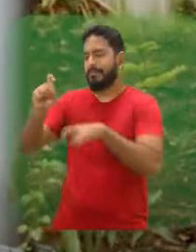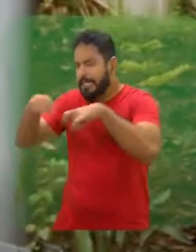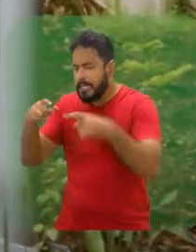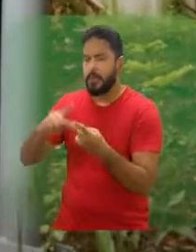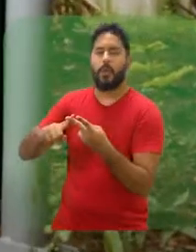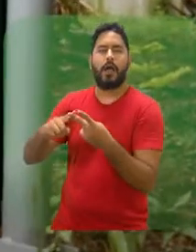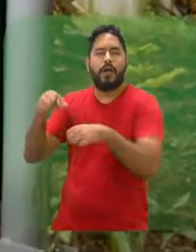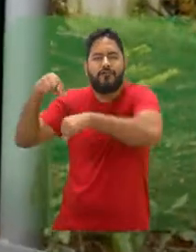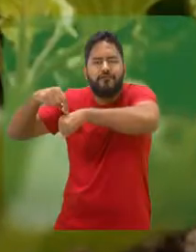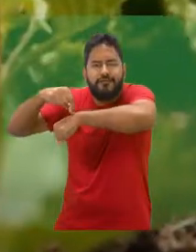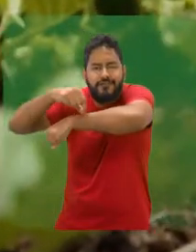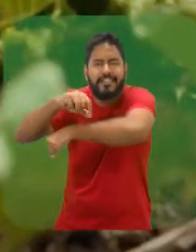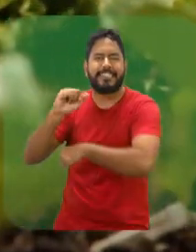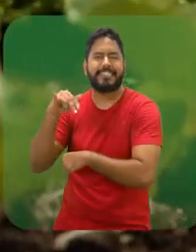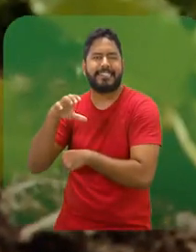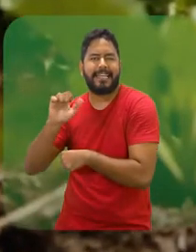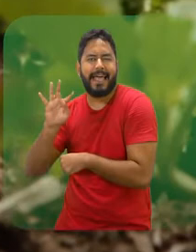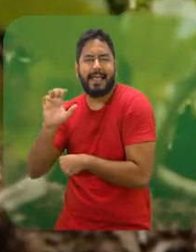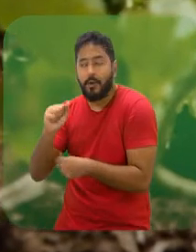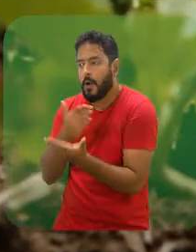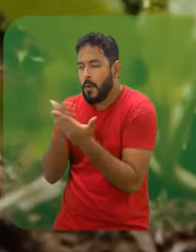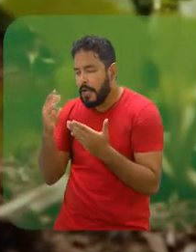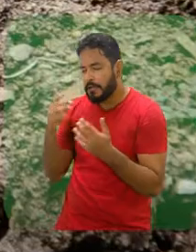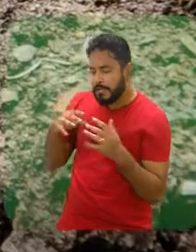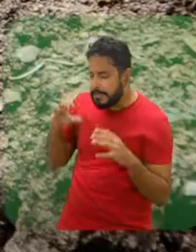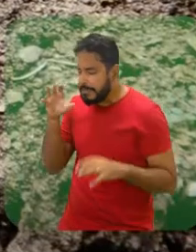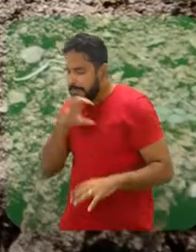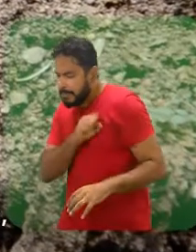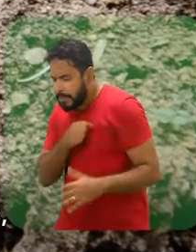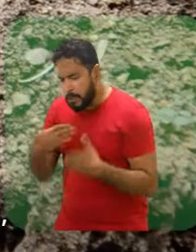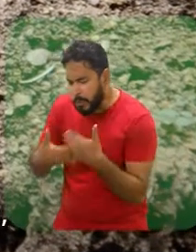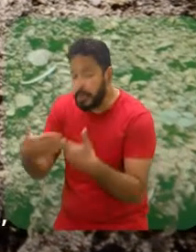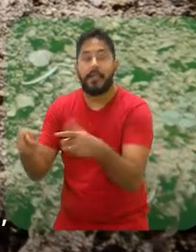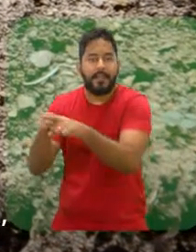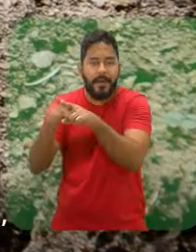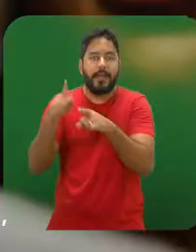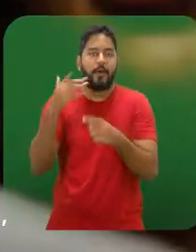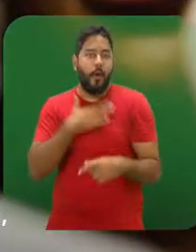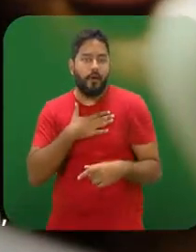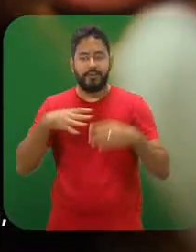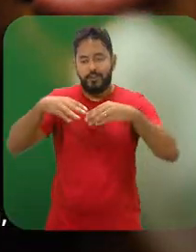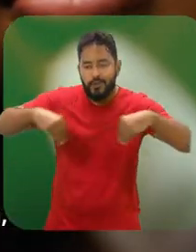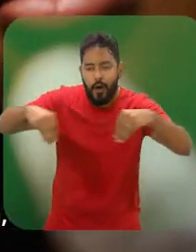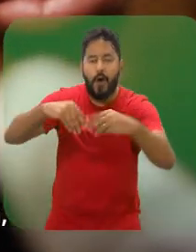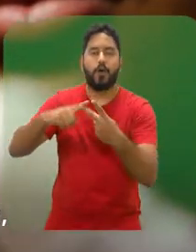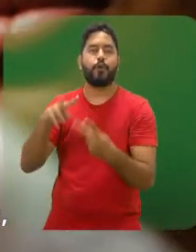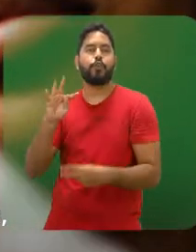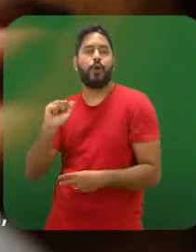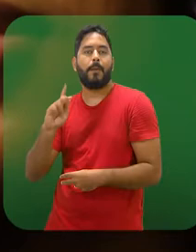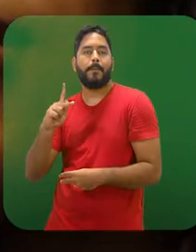né? Entomologia agrícola, a gente vai vendo os insetos e começa criando amor por isso. Depois vai vendo a área de solos e ver